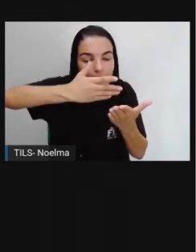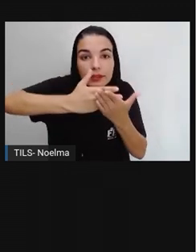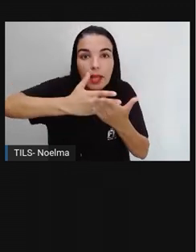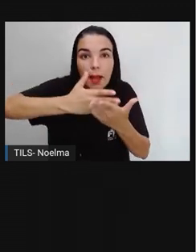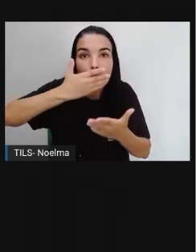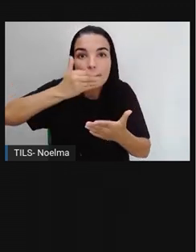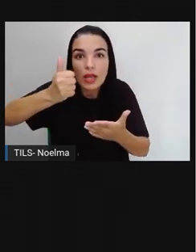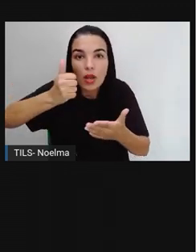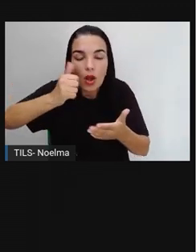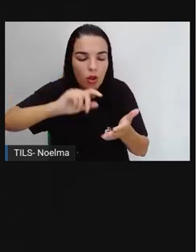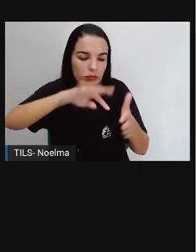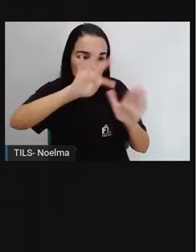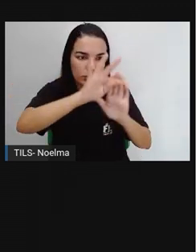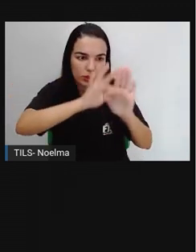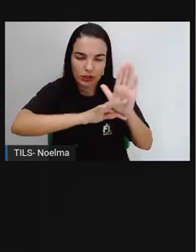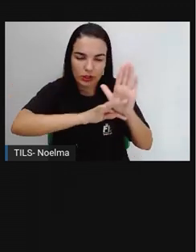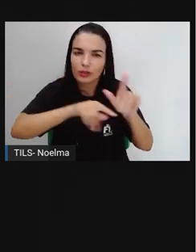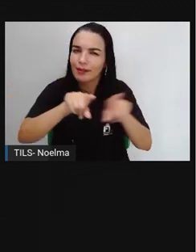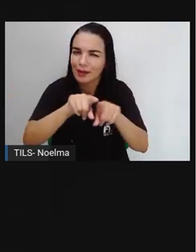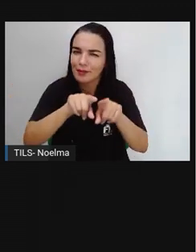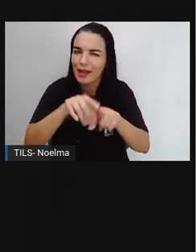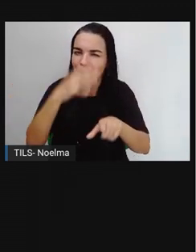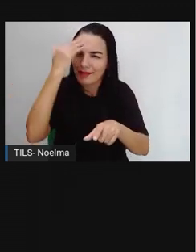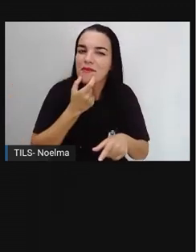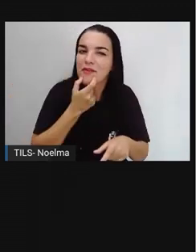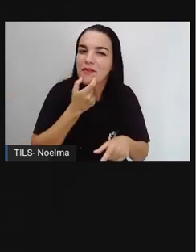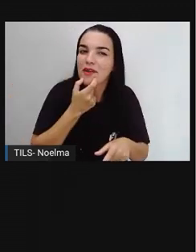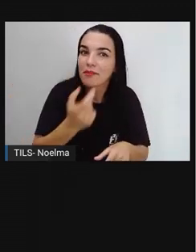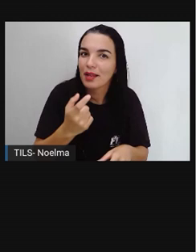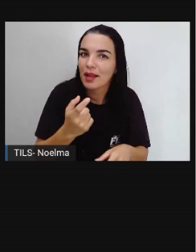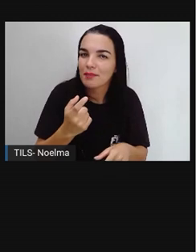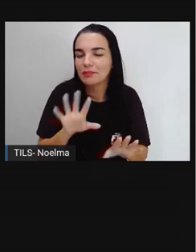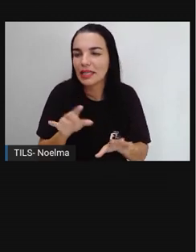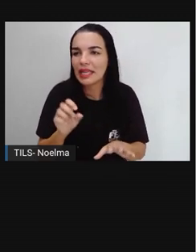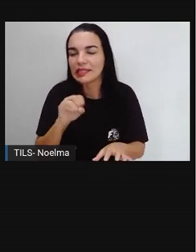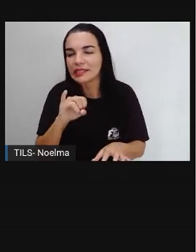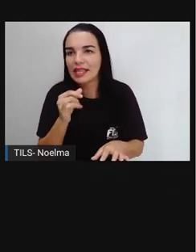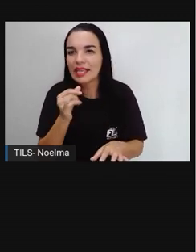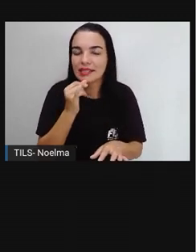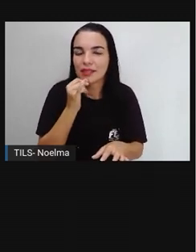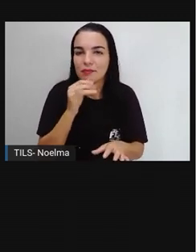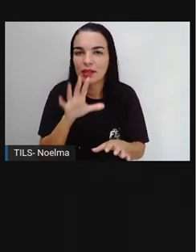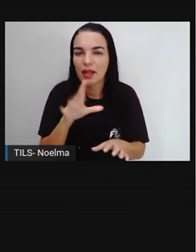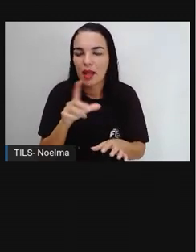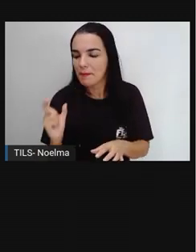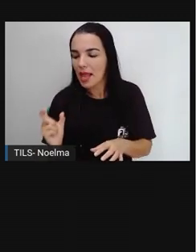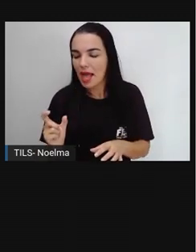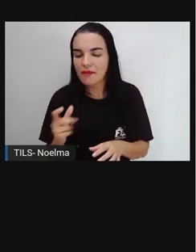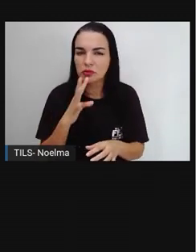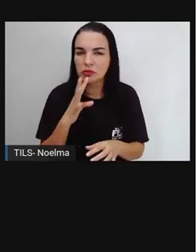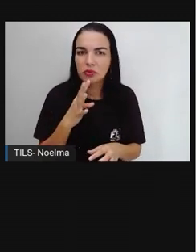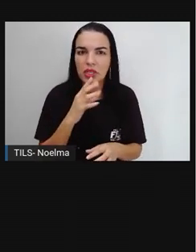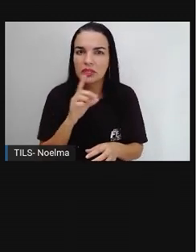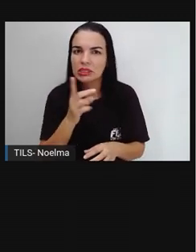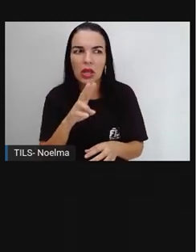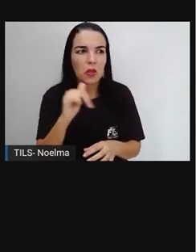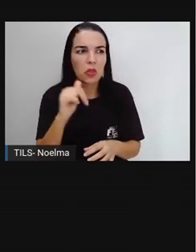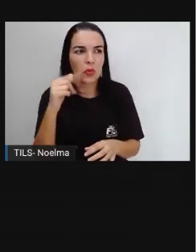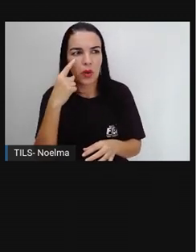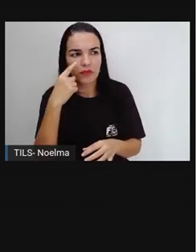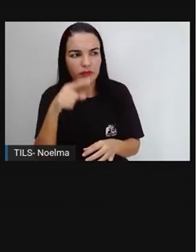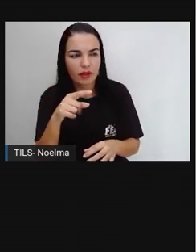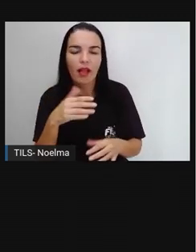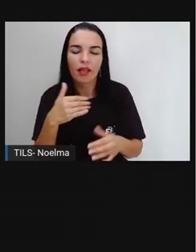vocabulário também, né? De repente aparece uma palavra que a gente nunca viu, mas, sei lá, pelo contexto, dá para entender que deve ser alguma